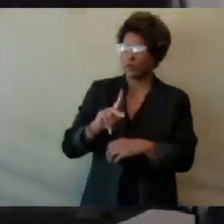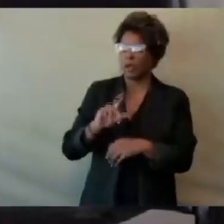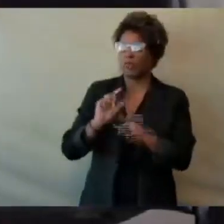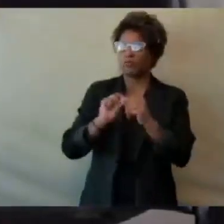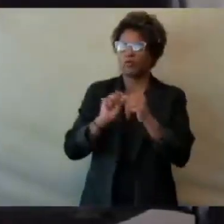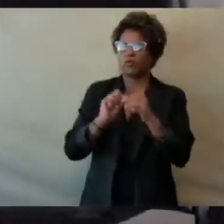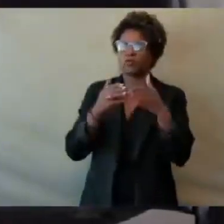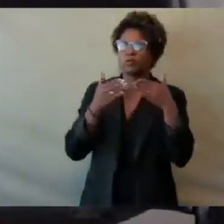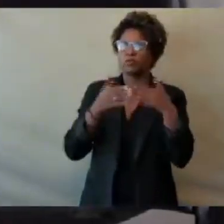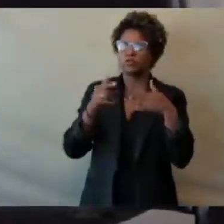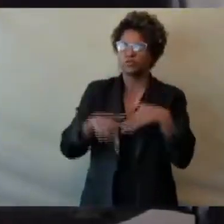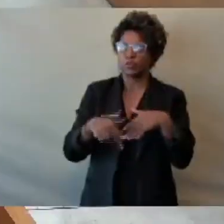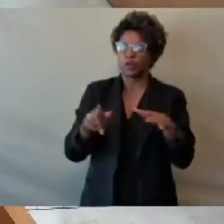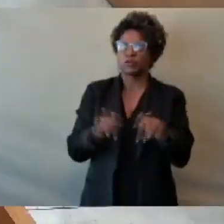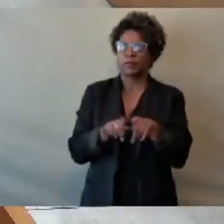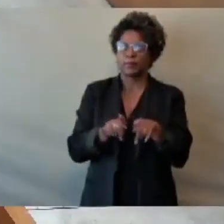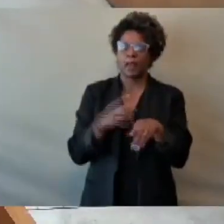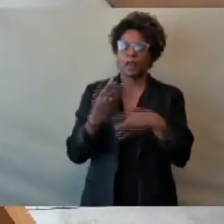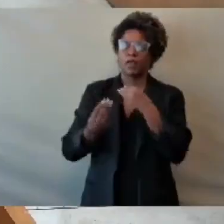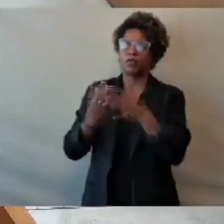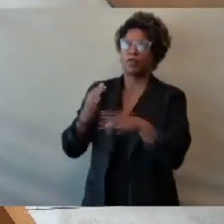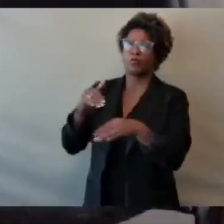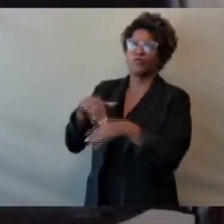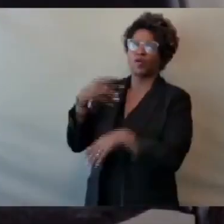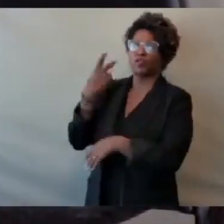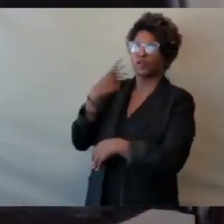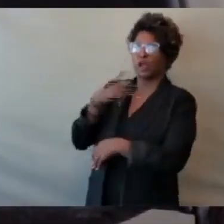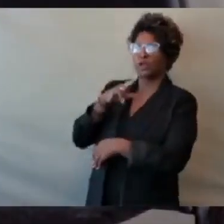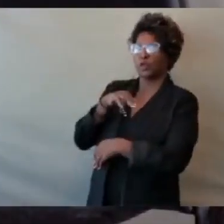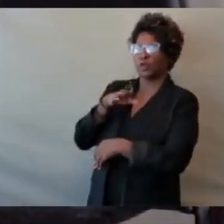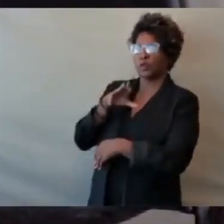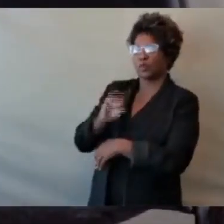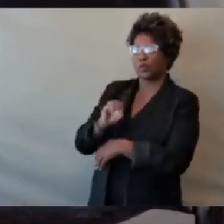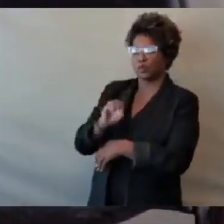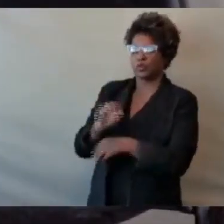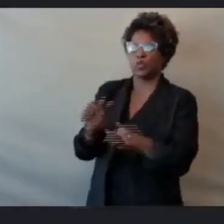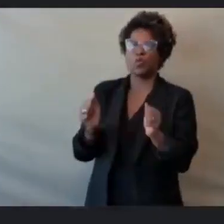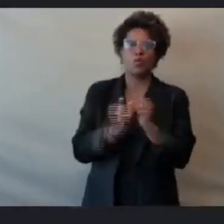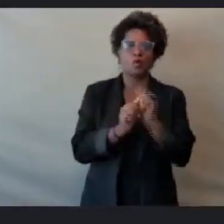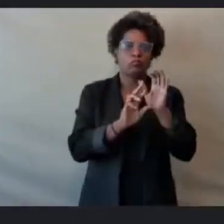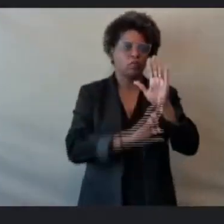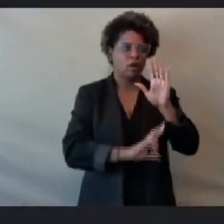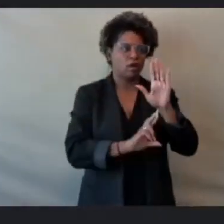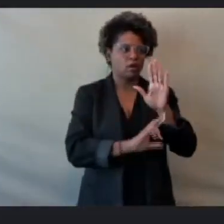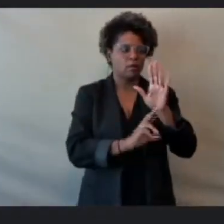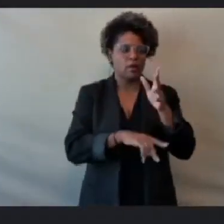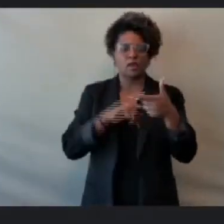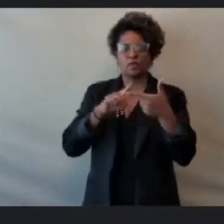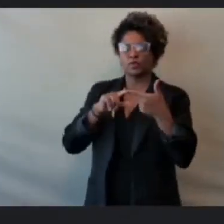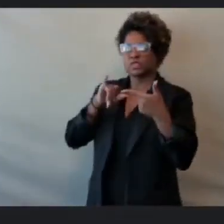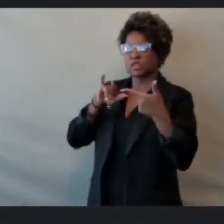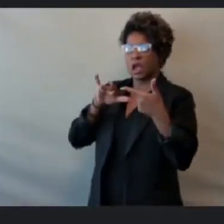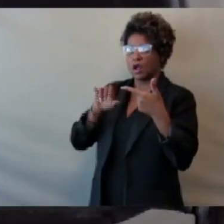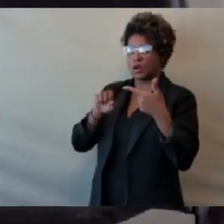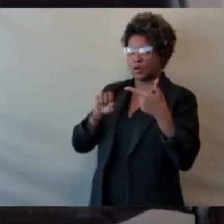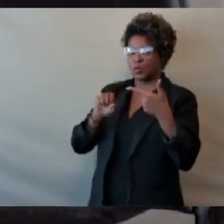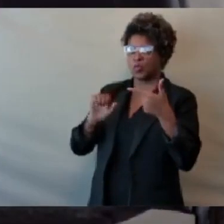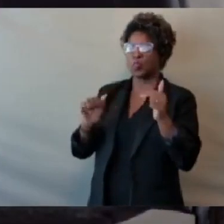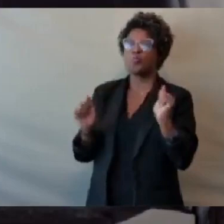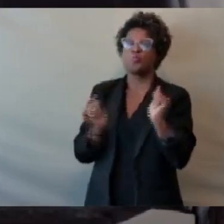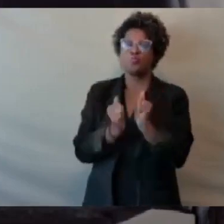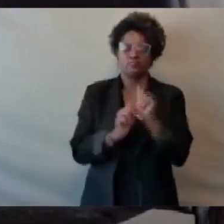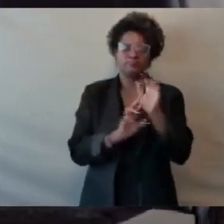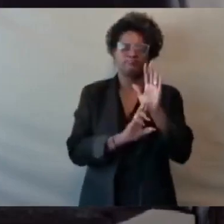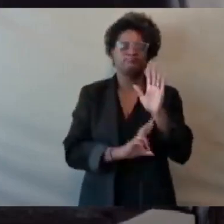vota o vereador doutor Bruno? Com requerimento. Como vota o vereador doutor Célio Frois? Com requerimento, presidente. Eu também